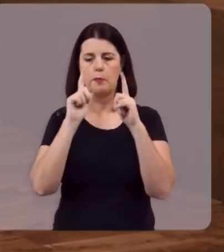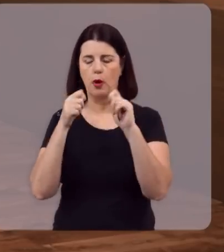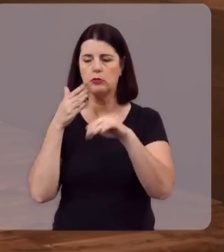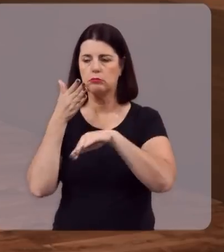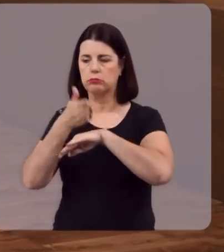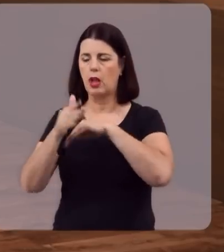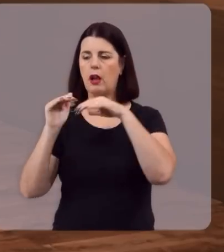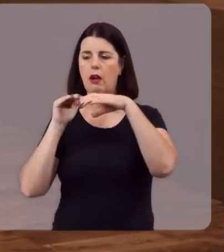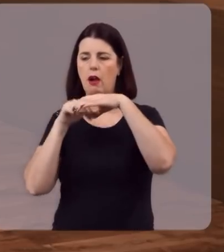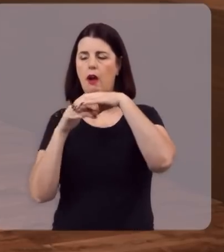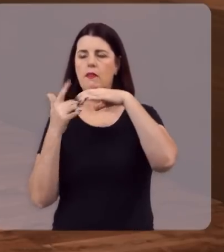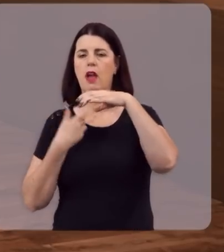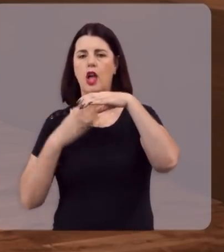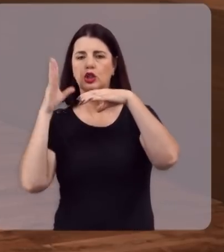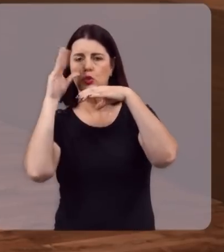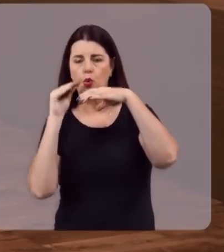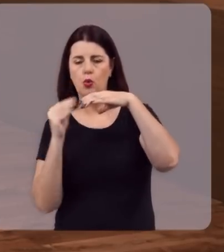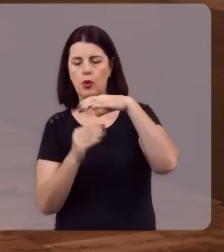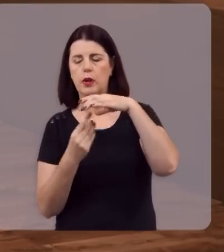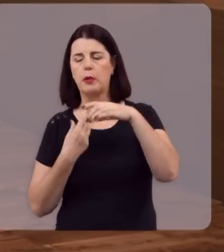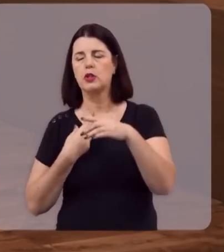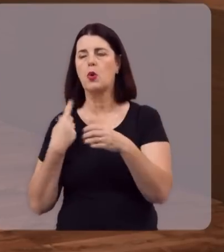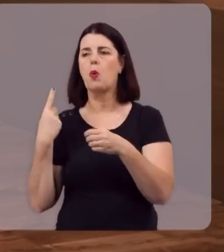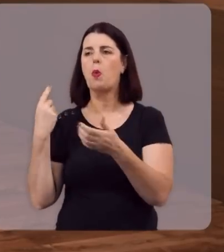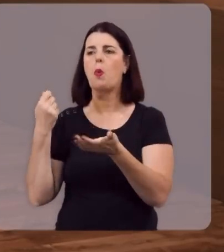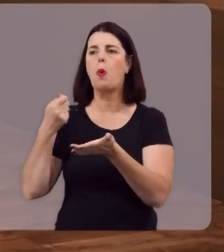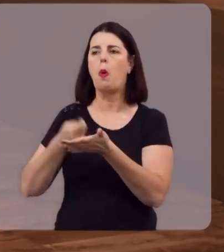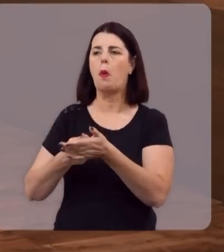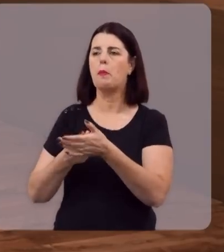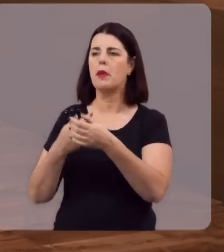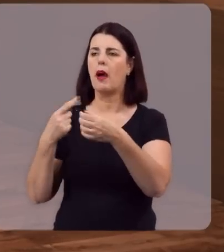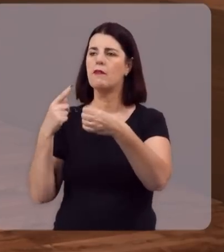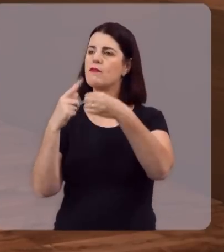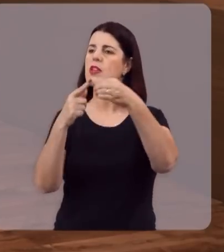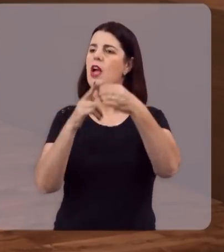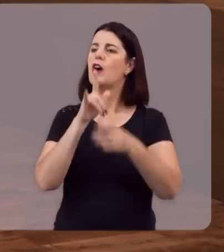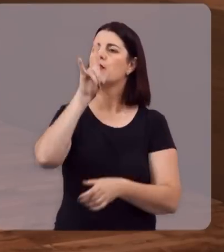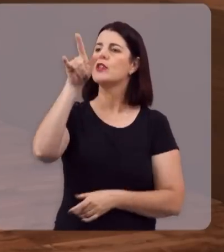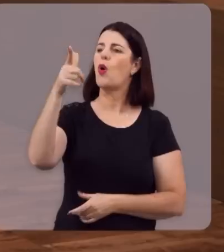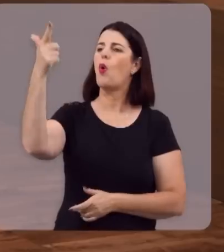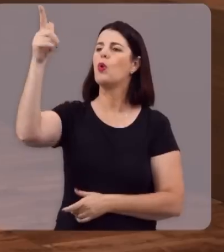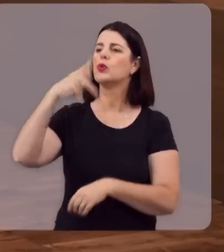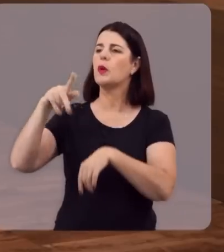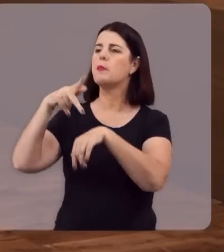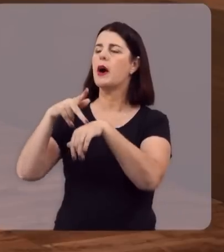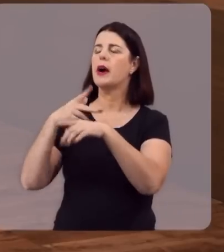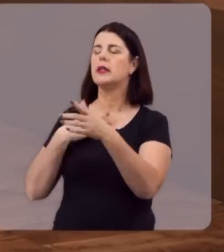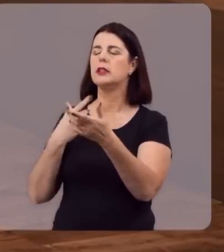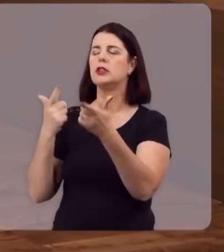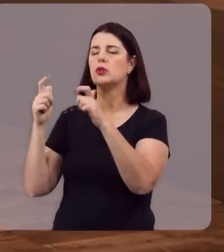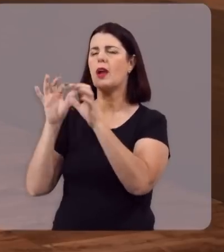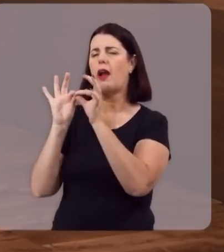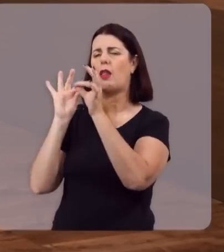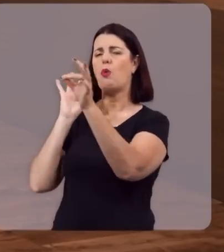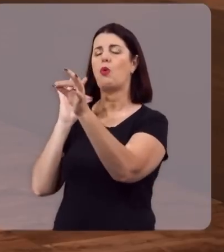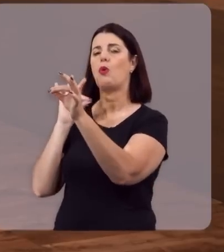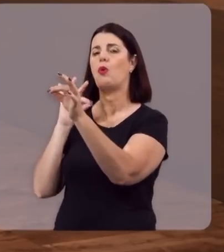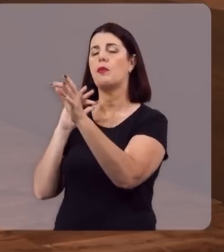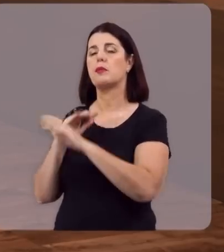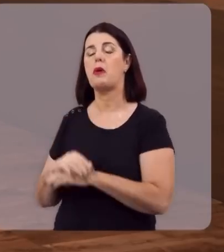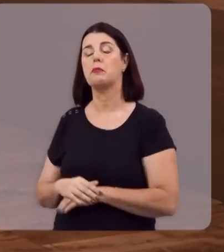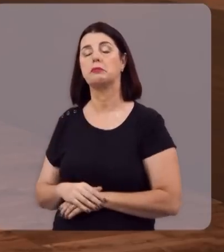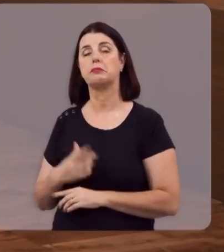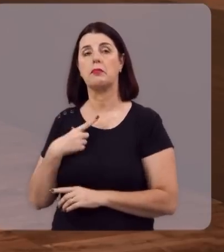entrar numa caverna escura você pode comprar uma passagem aérea para um outro país e se esconder numa cidade remota ou